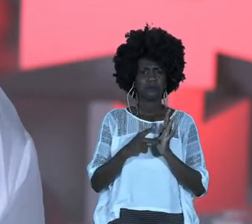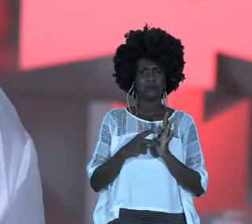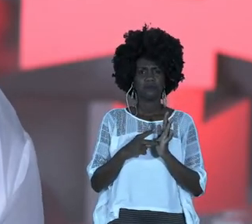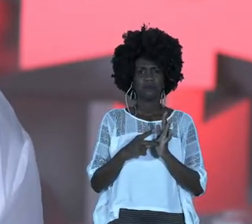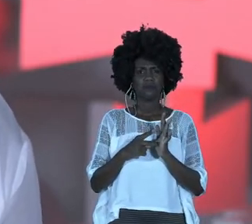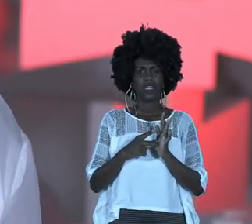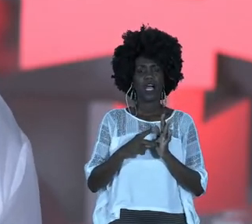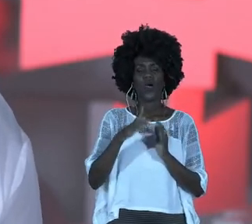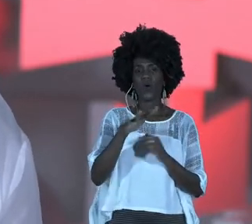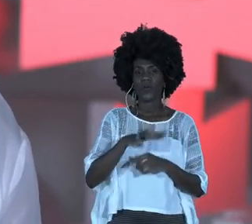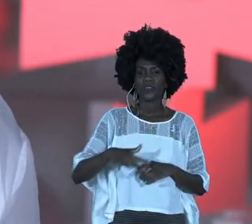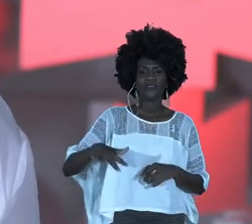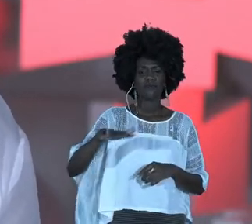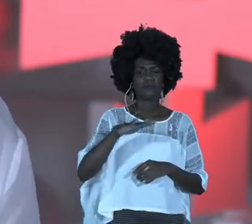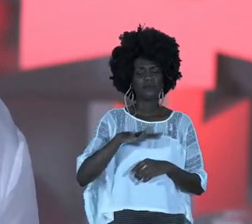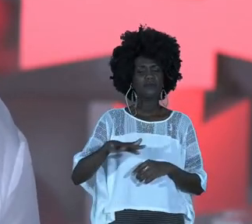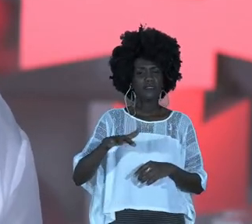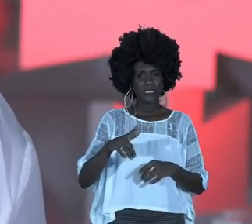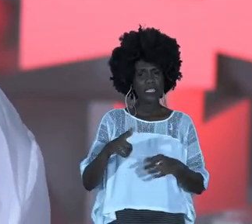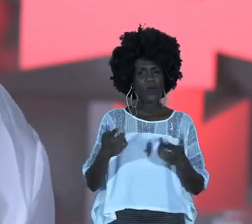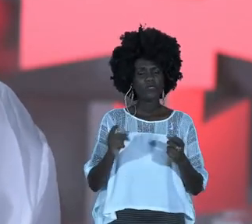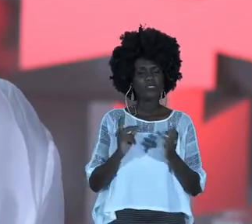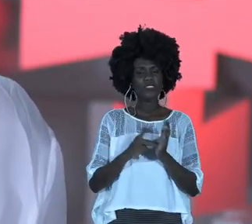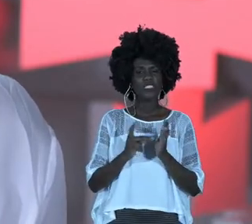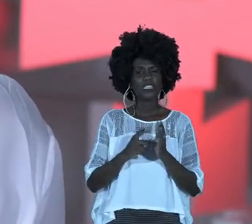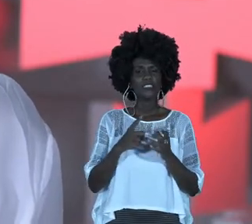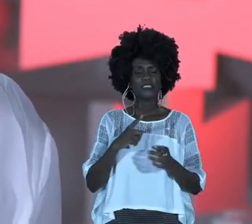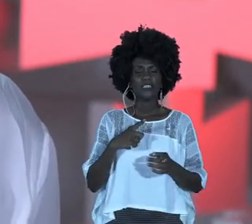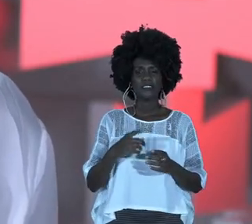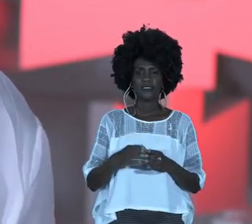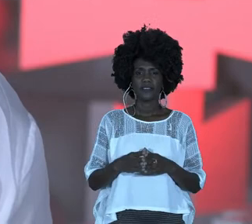questão espacial envolvida nesse ato.